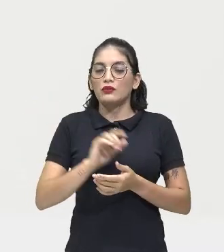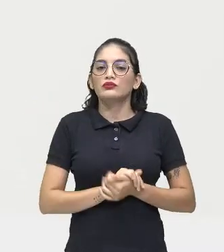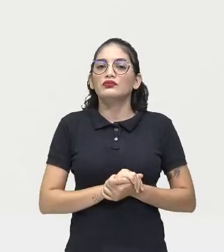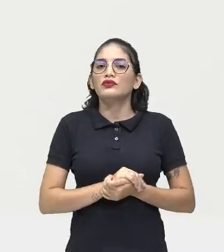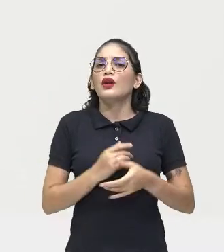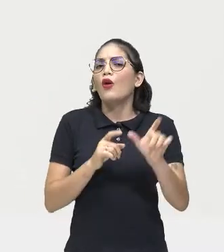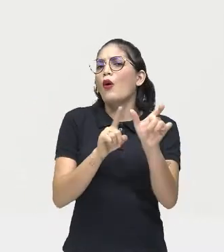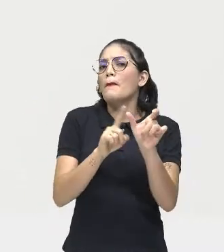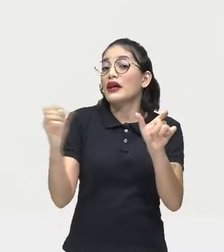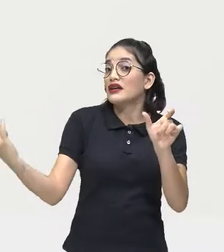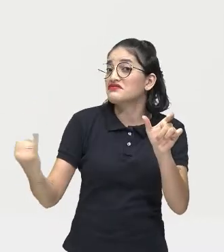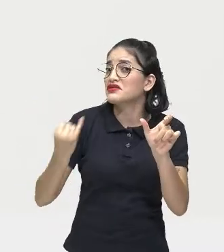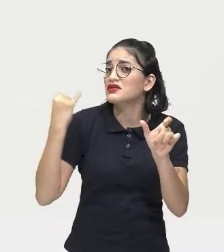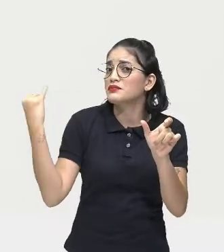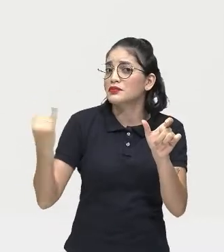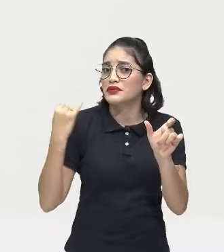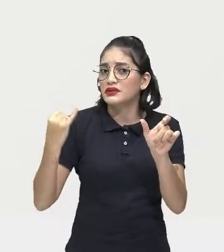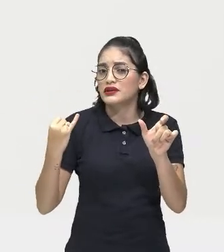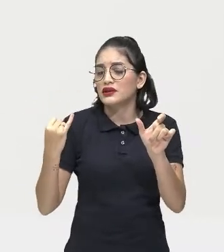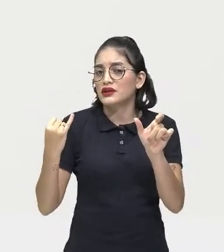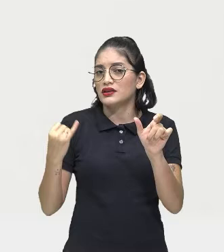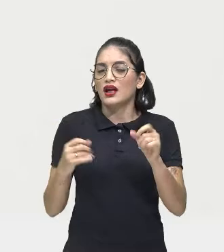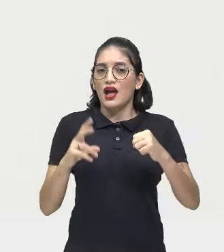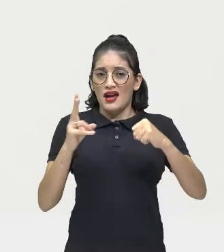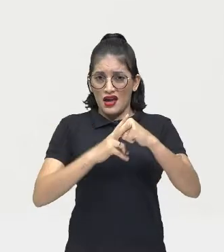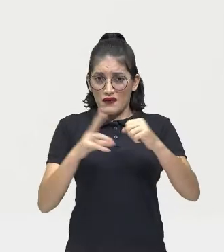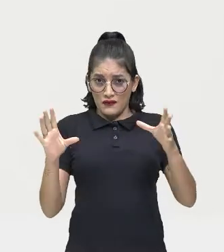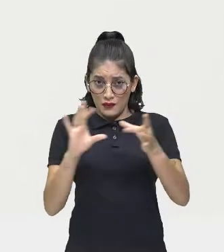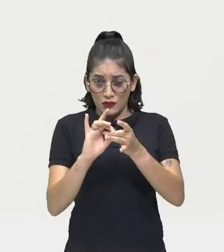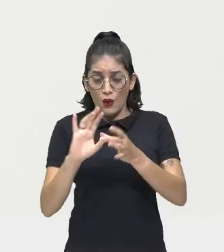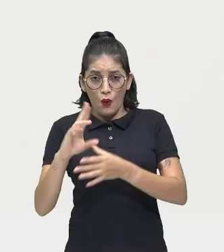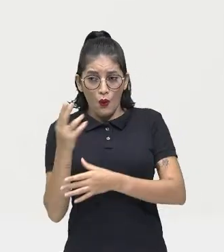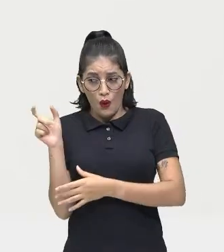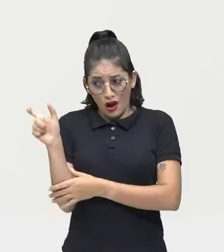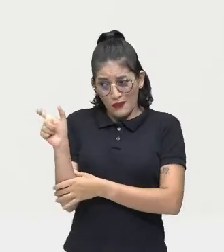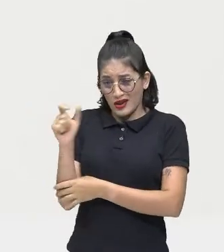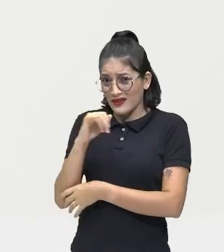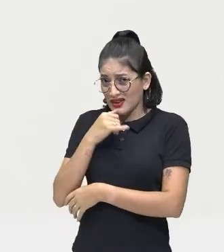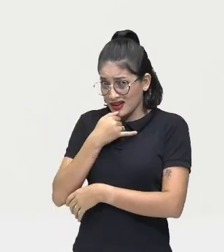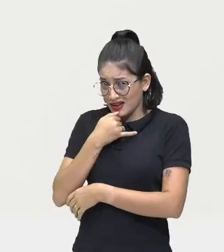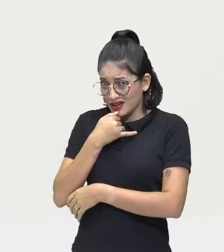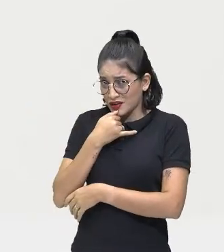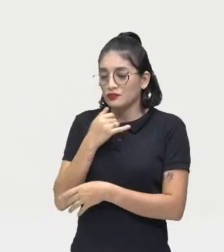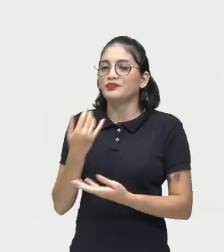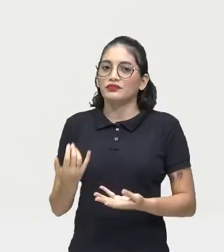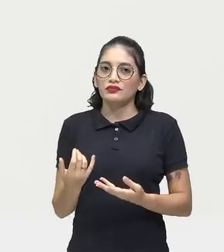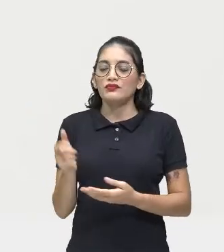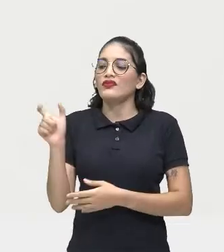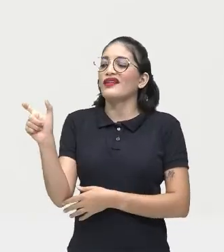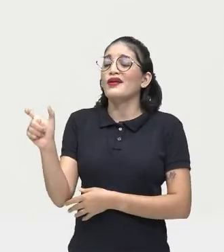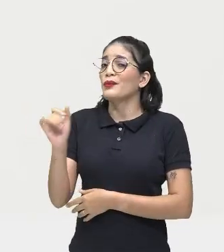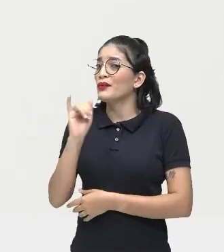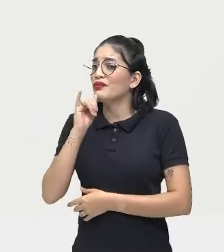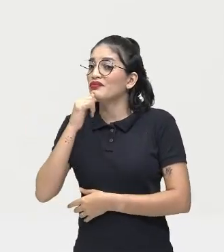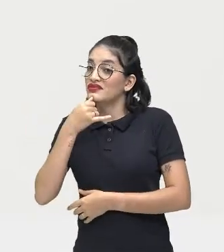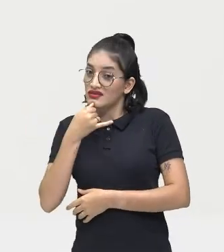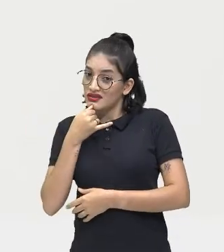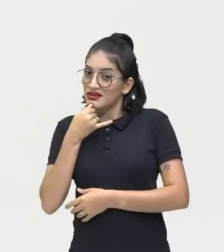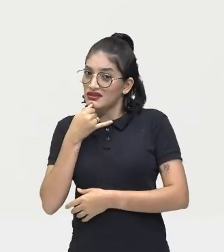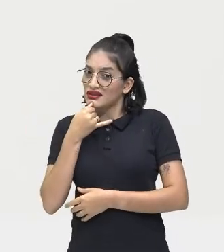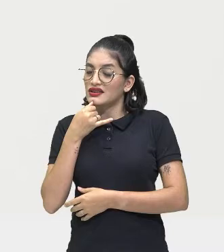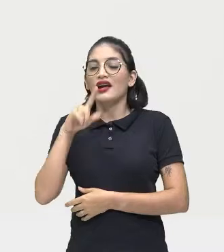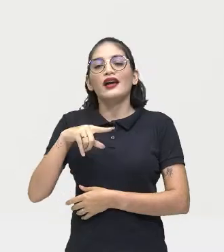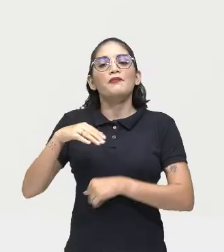palavra mais importante desse predicado? O verbo de ligação ou a palavra triste? Percebam que a palavra triste é a palavra